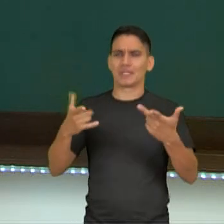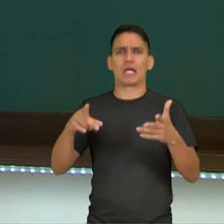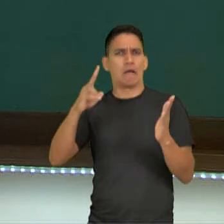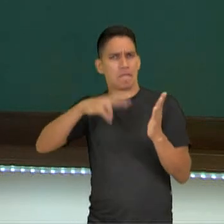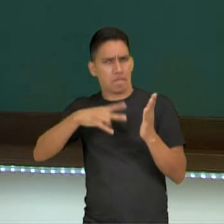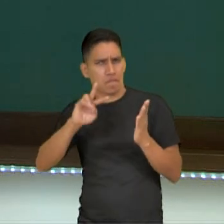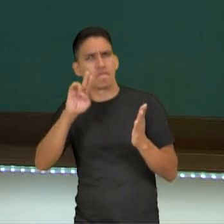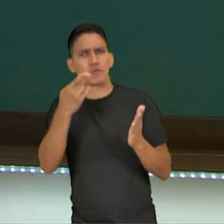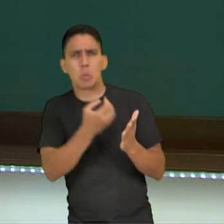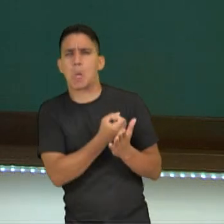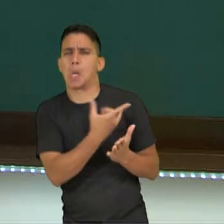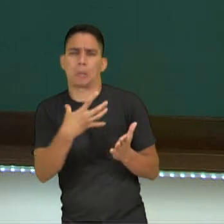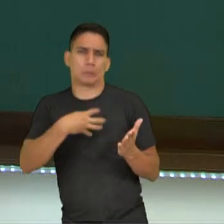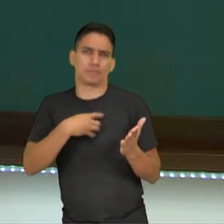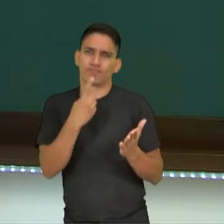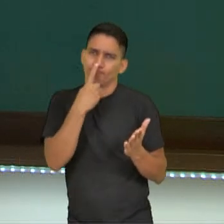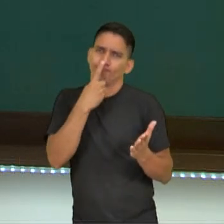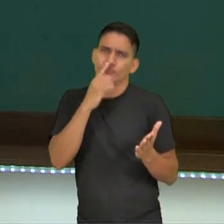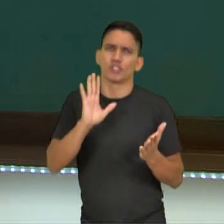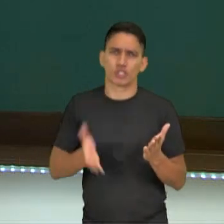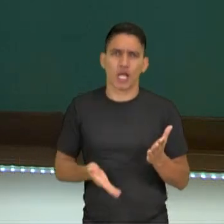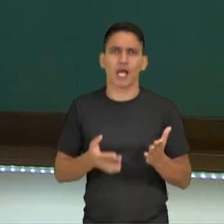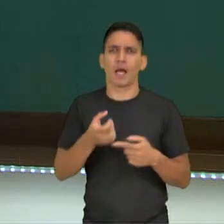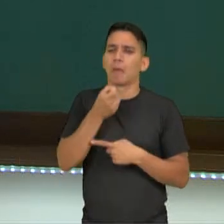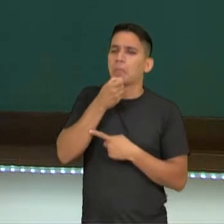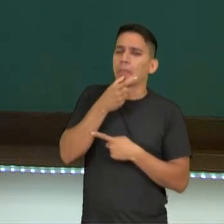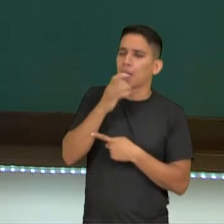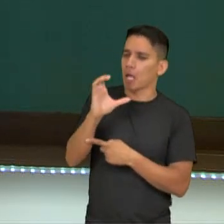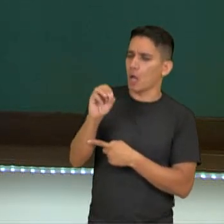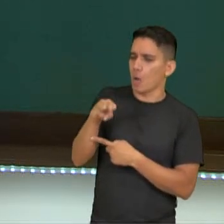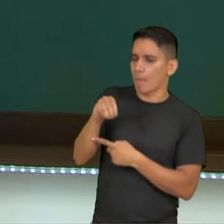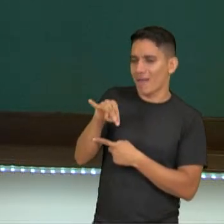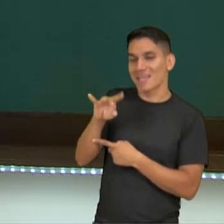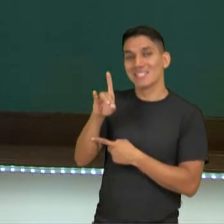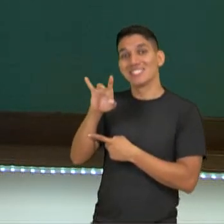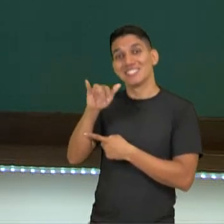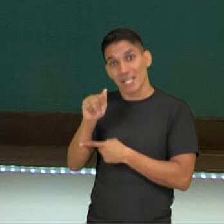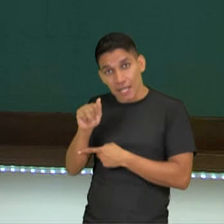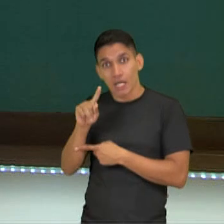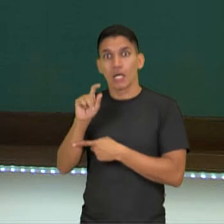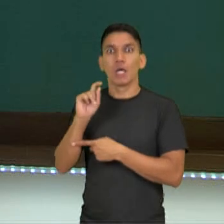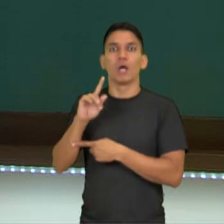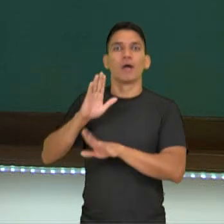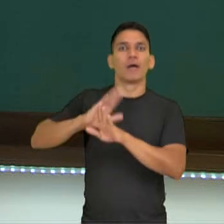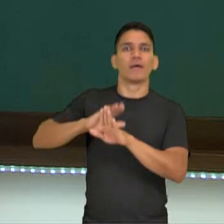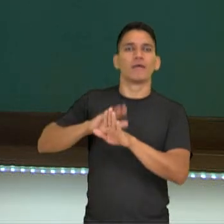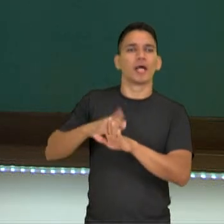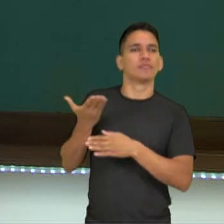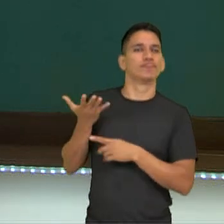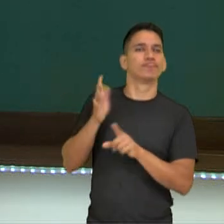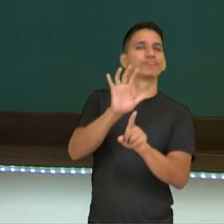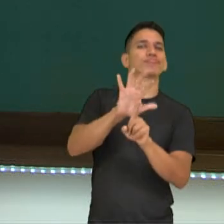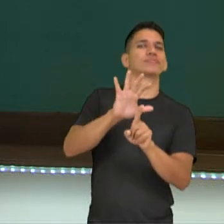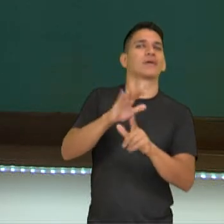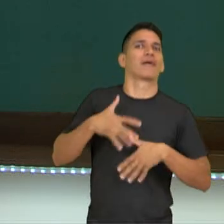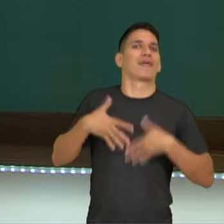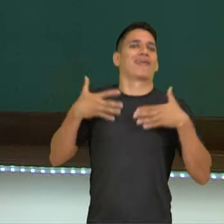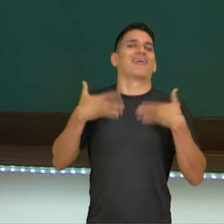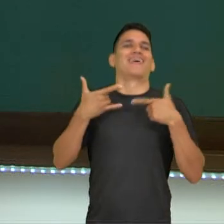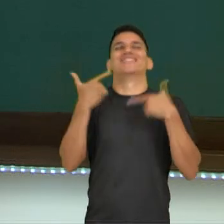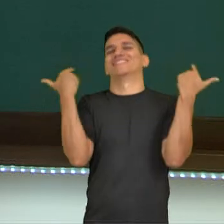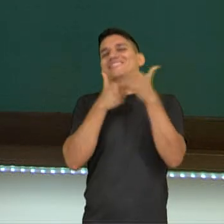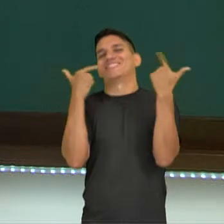já deve ser familiar para vocês essa palavra. Comédia, ela tem, né, uma das conotações que é provocar o riso, o humor nas